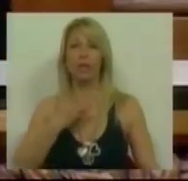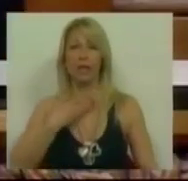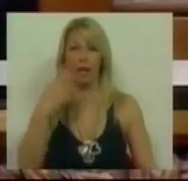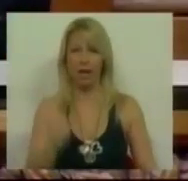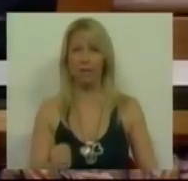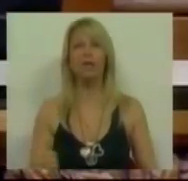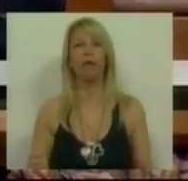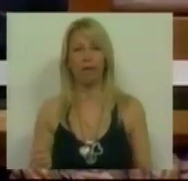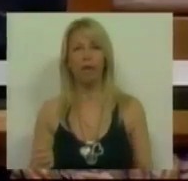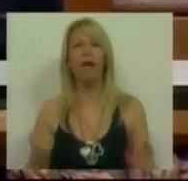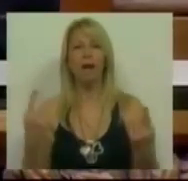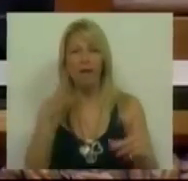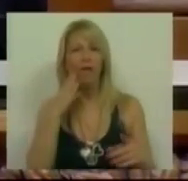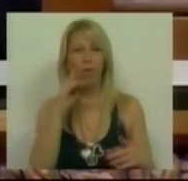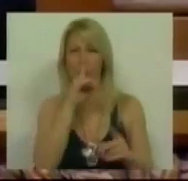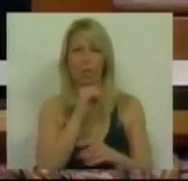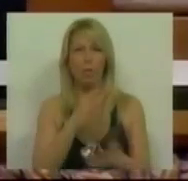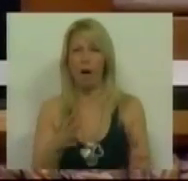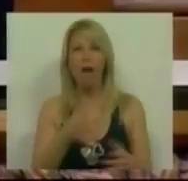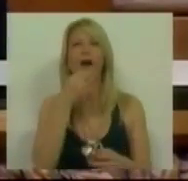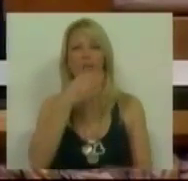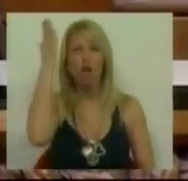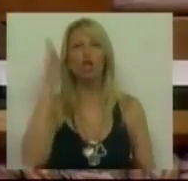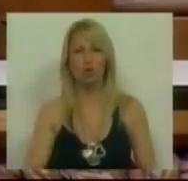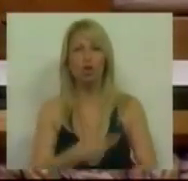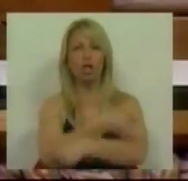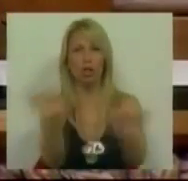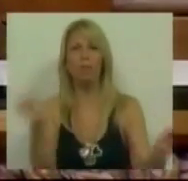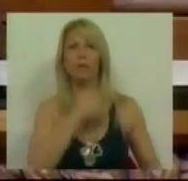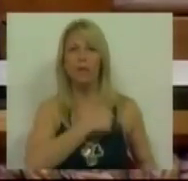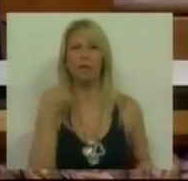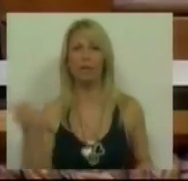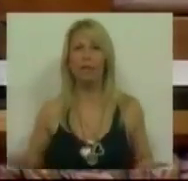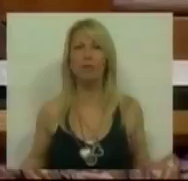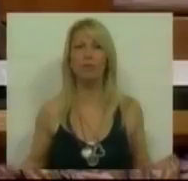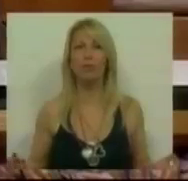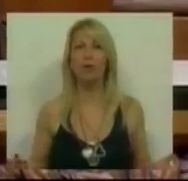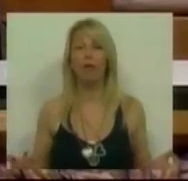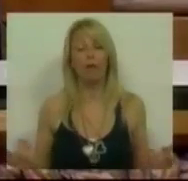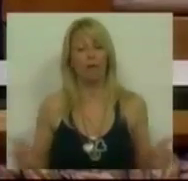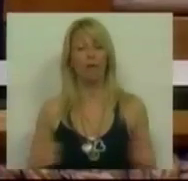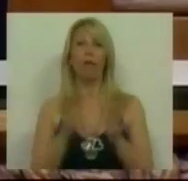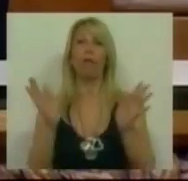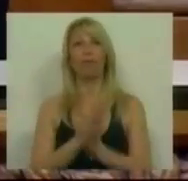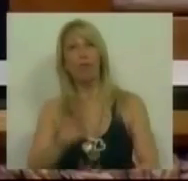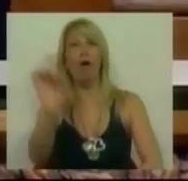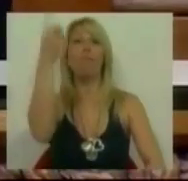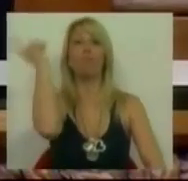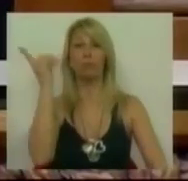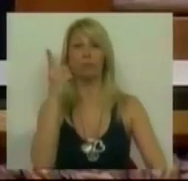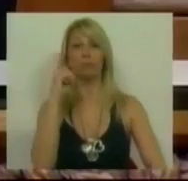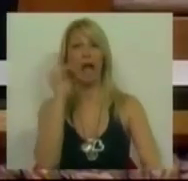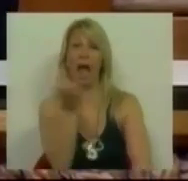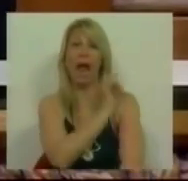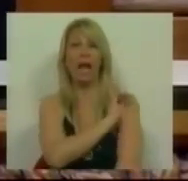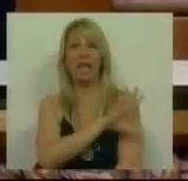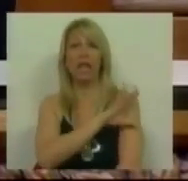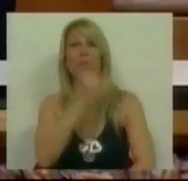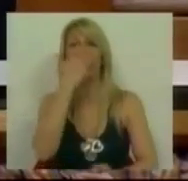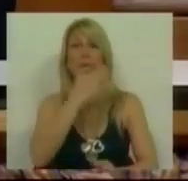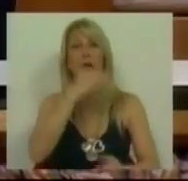ainda têm o tupete de falar na justa distribuição dos sacrifícios. Tudo isto seria ridículo se não fosse trágico.